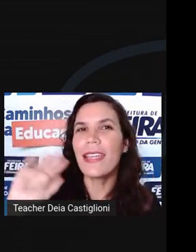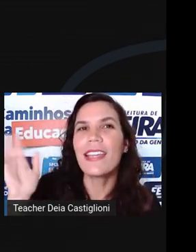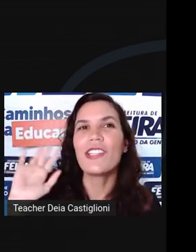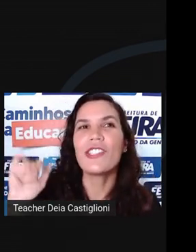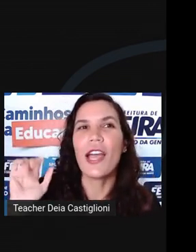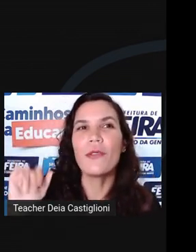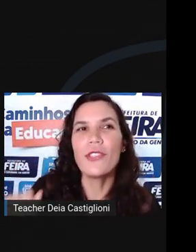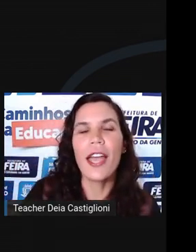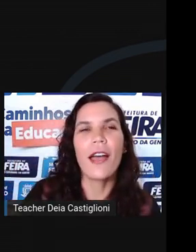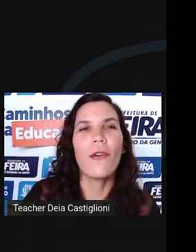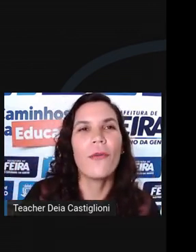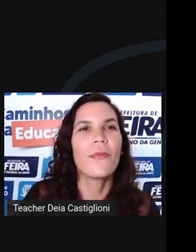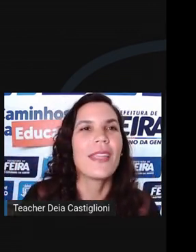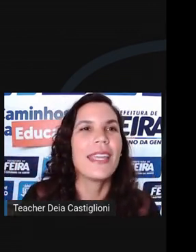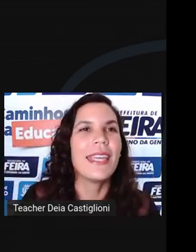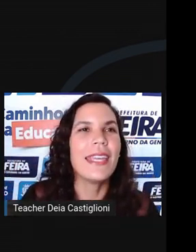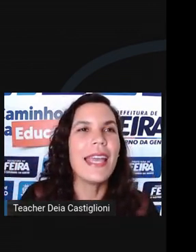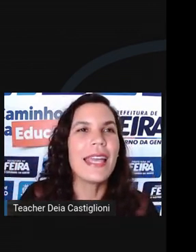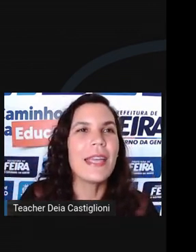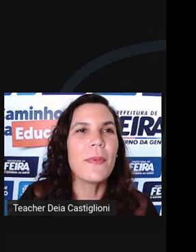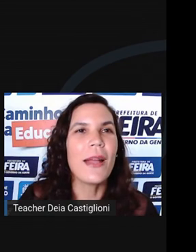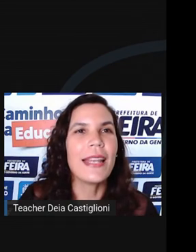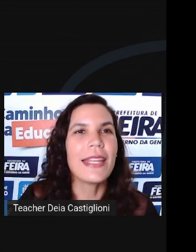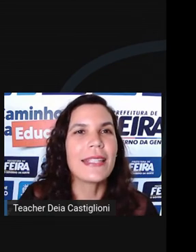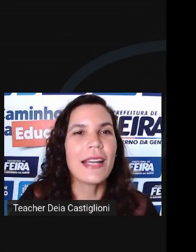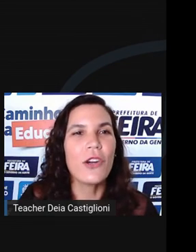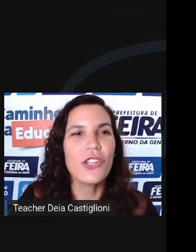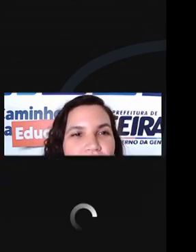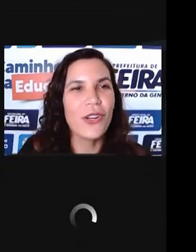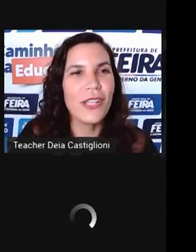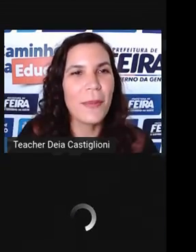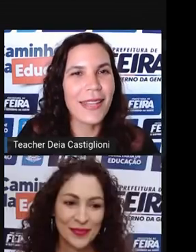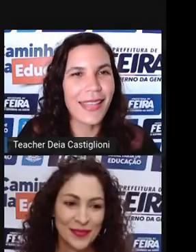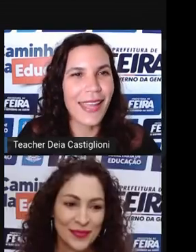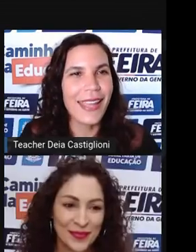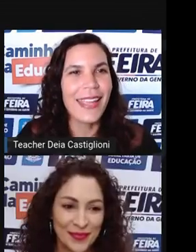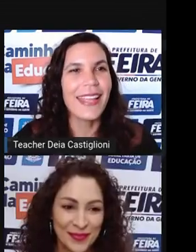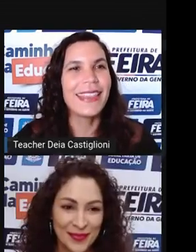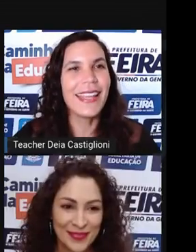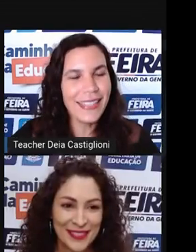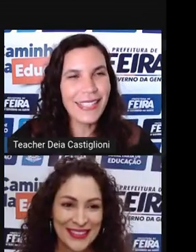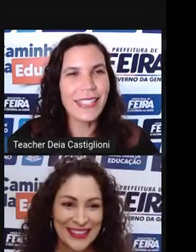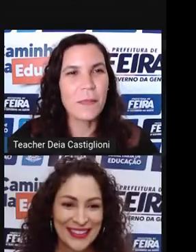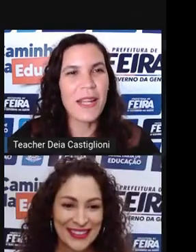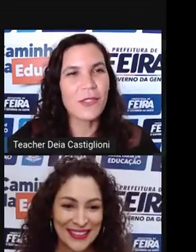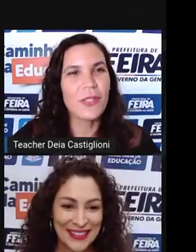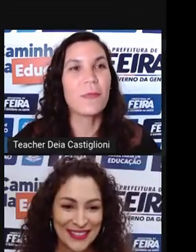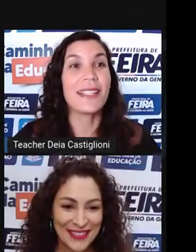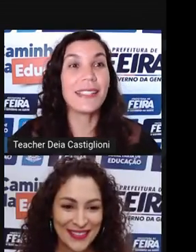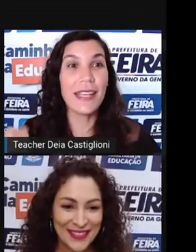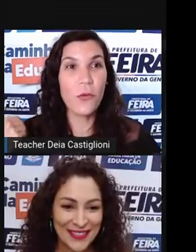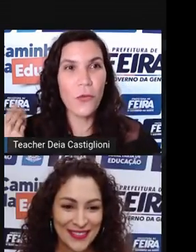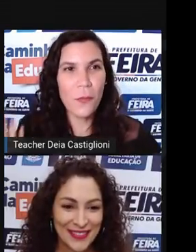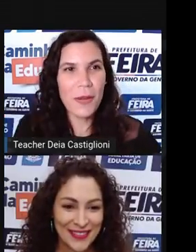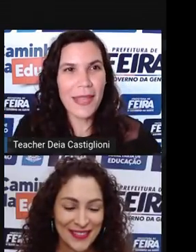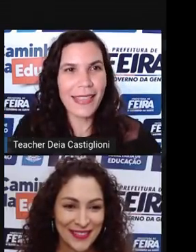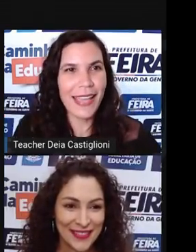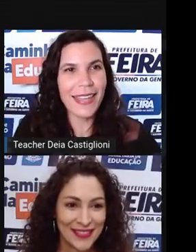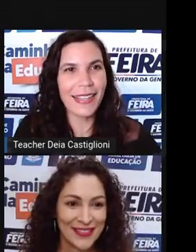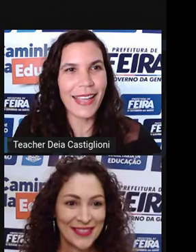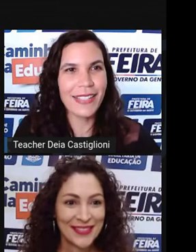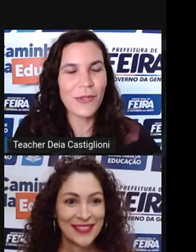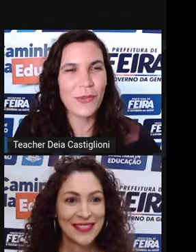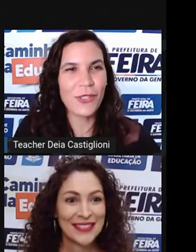bye-bye. Tchau, tchau. E aí, Pro Elisa, gostou de aprender tantas expressões para se